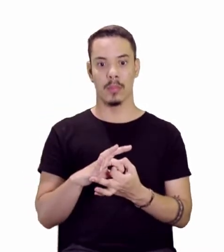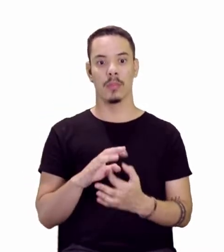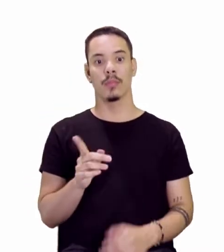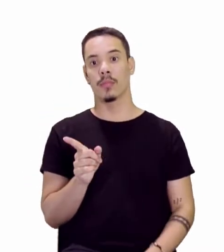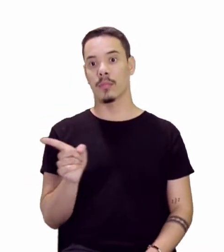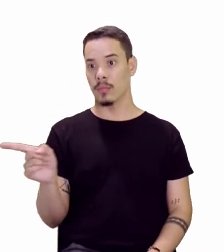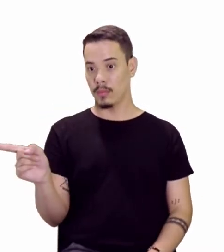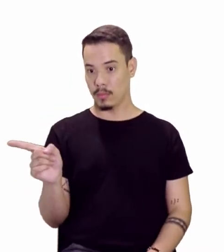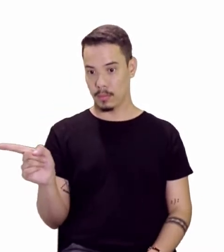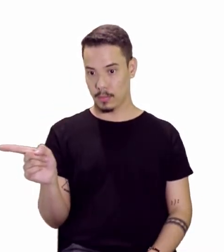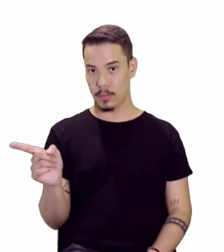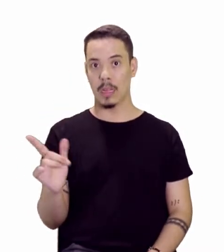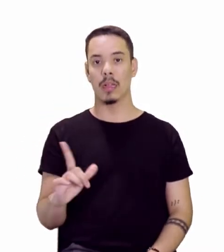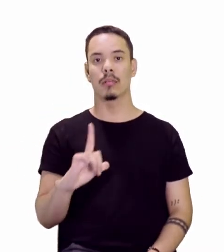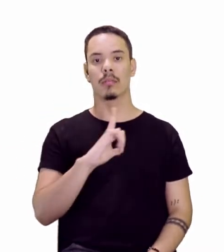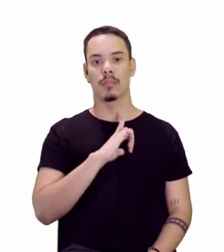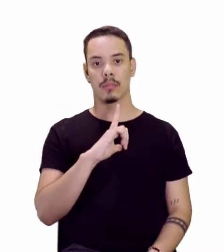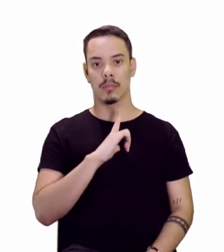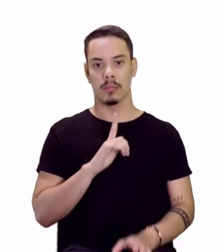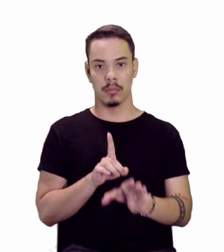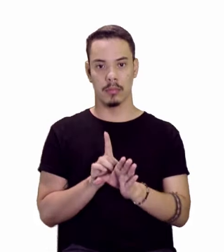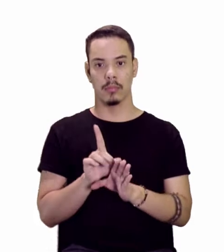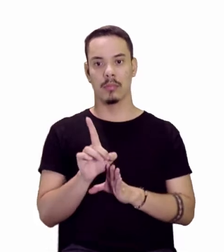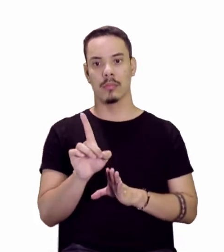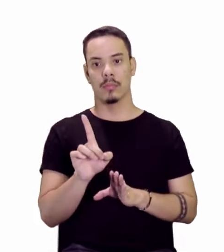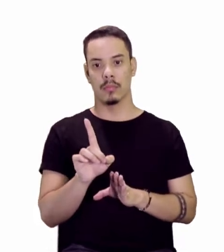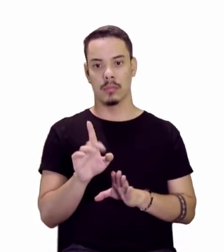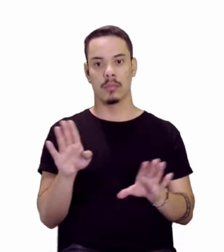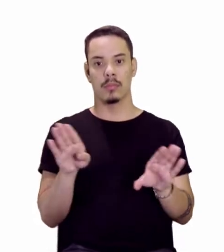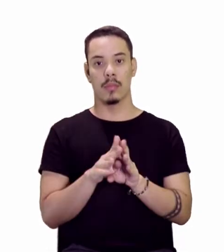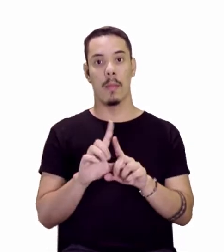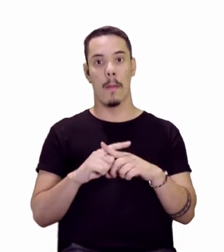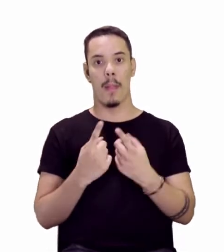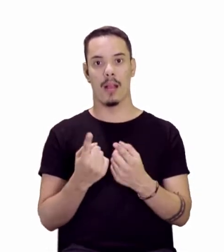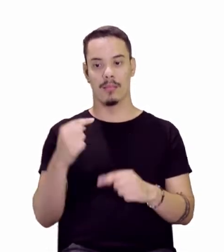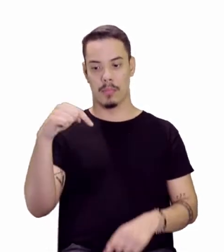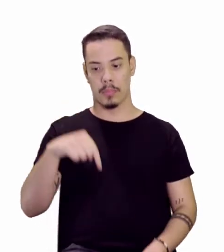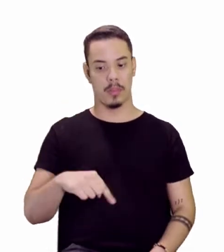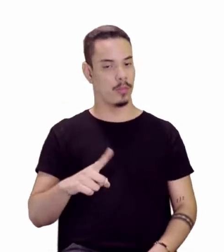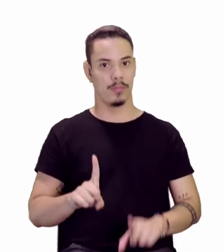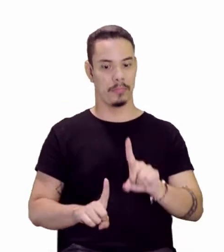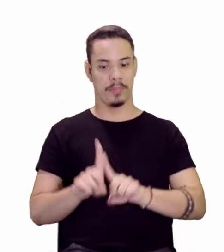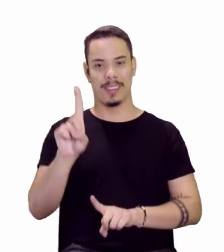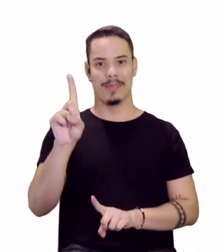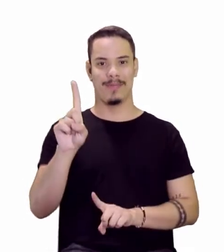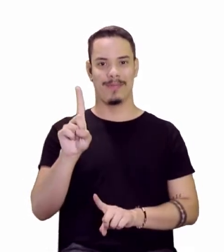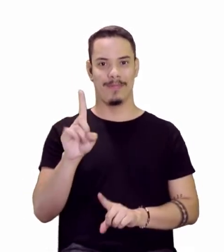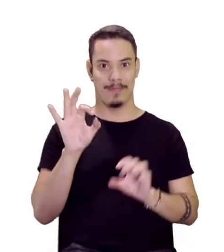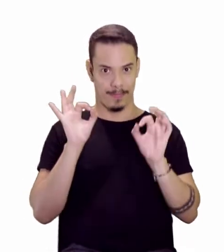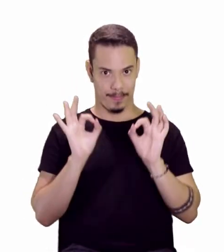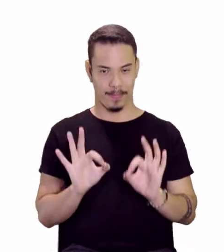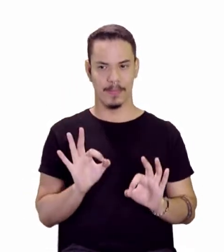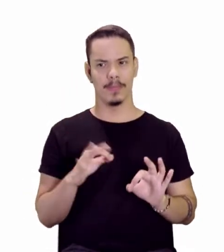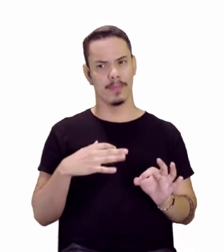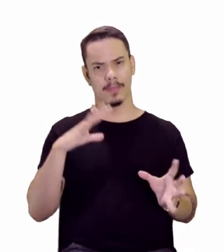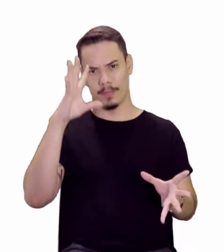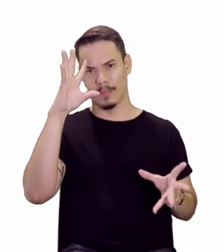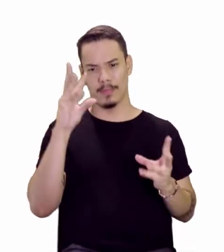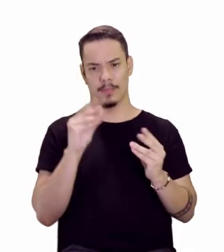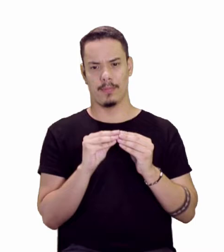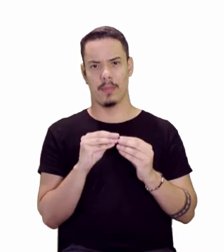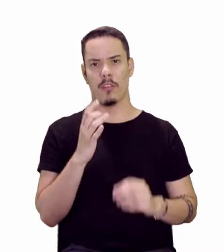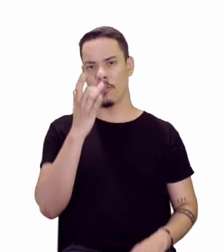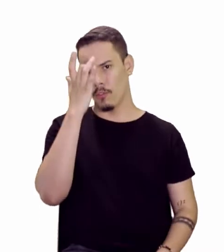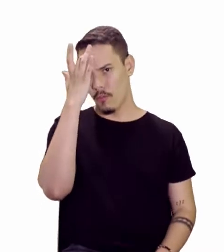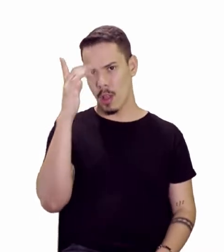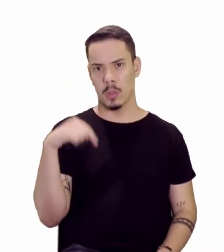empuxo tem direção vertical e sentido para cima, justamente. Certo? Ah, então fica bacana, né? Quando a gente vê